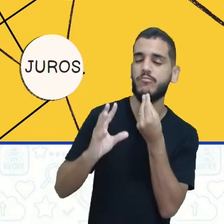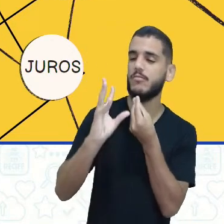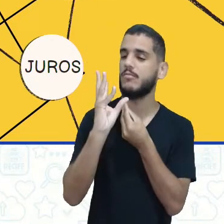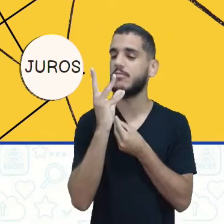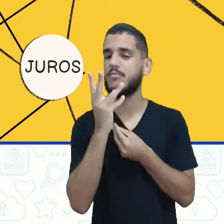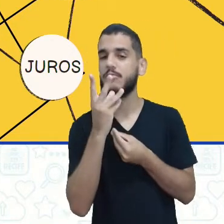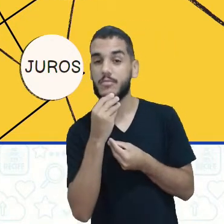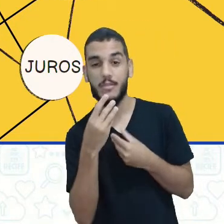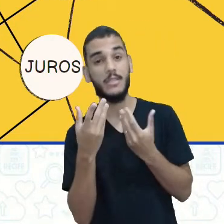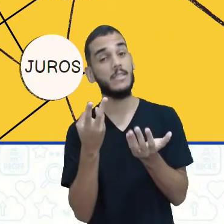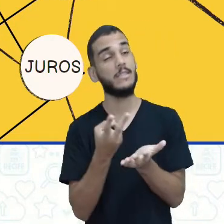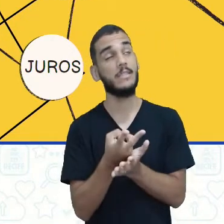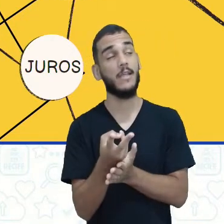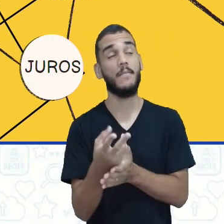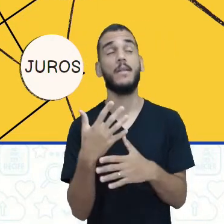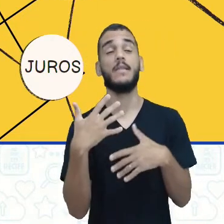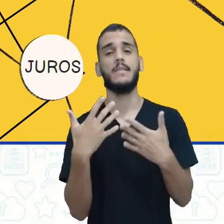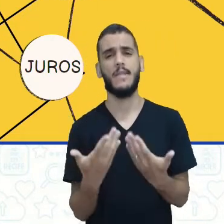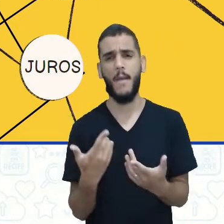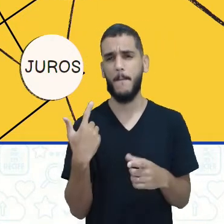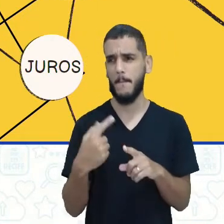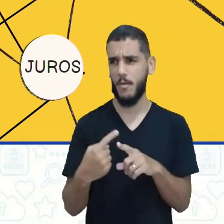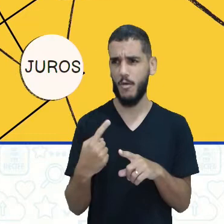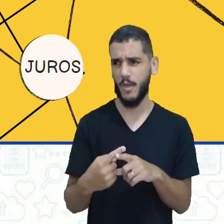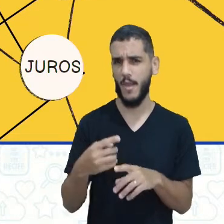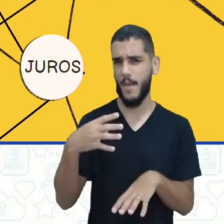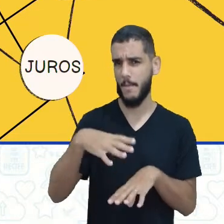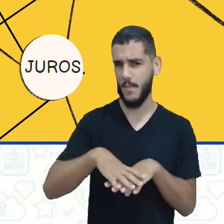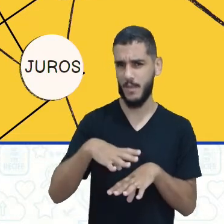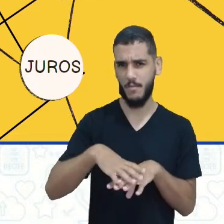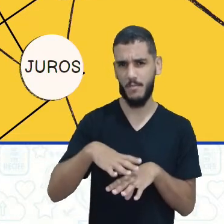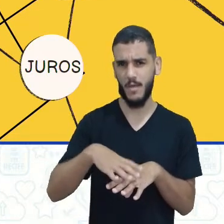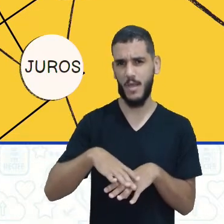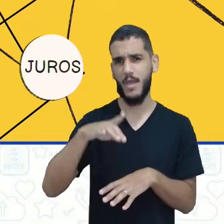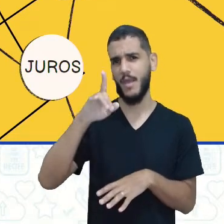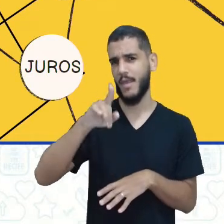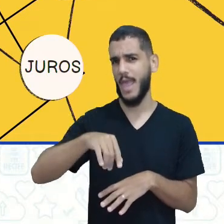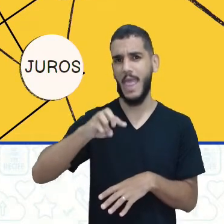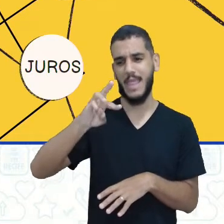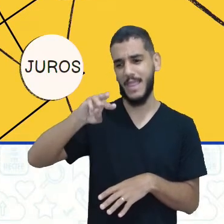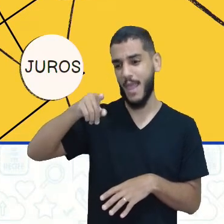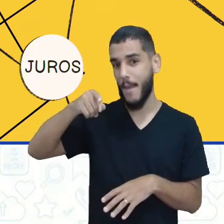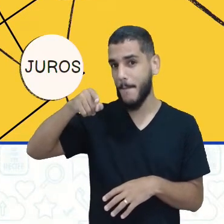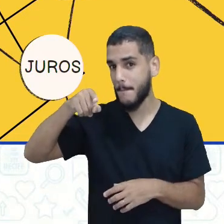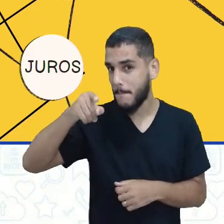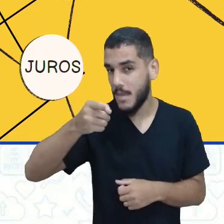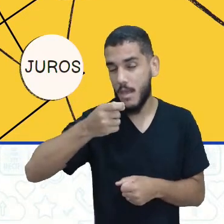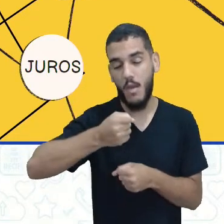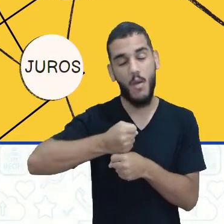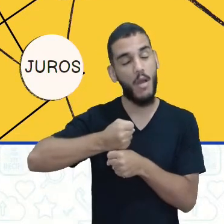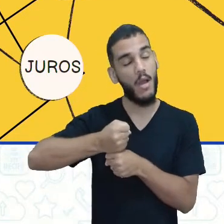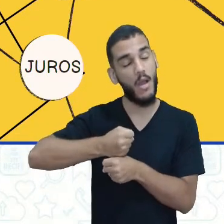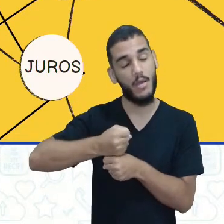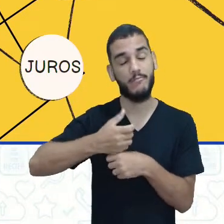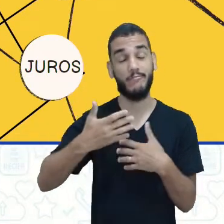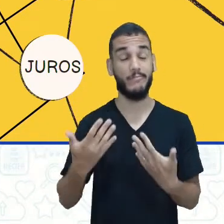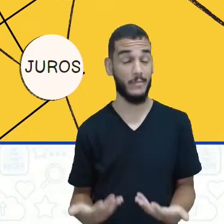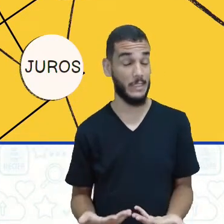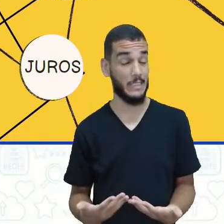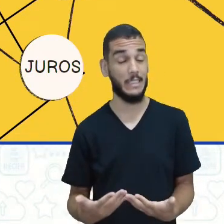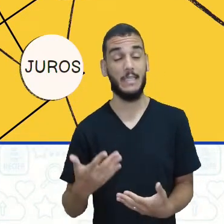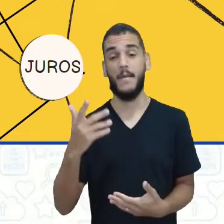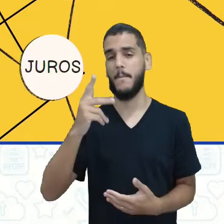quê? Gente, a matemática tem mais de 3.000 anos. Professora, a gente está no ano 2022. Pois é,